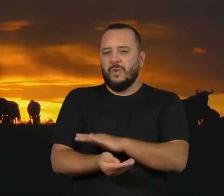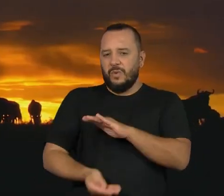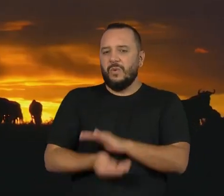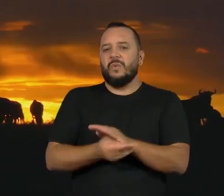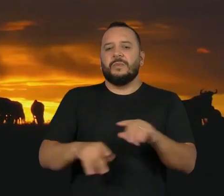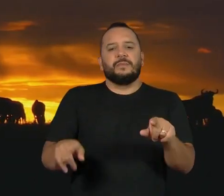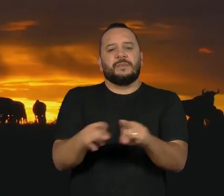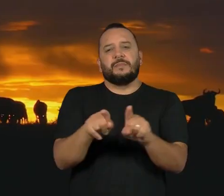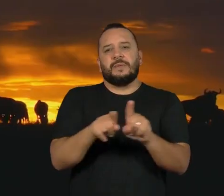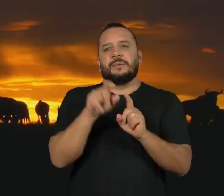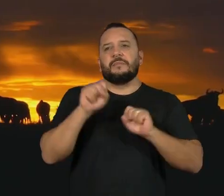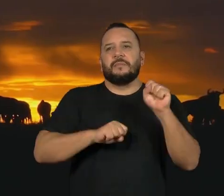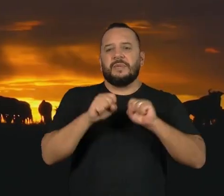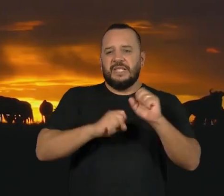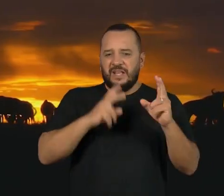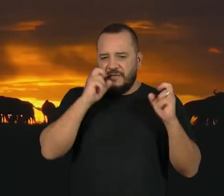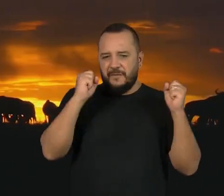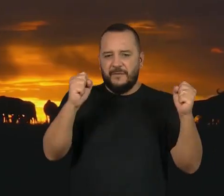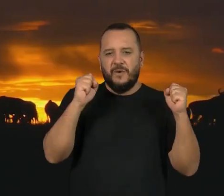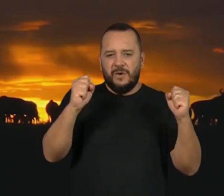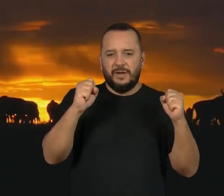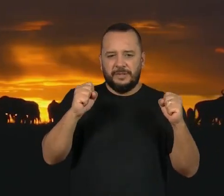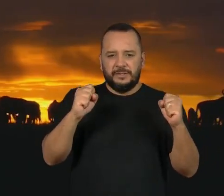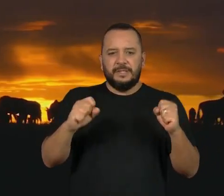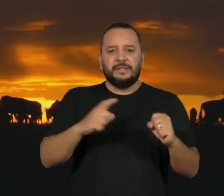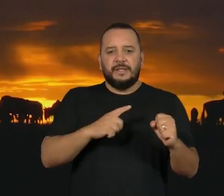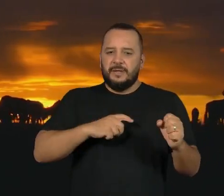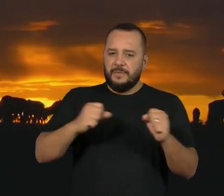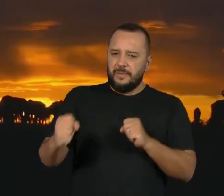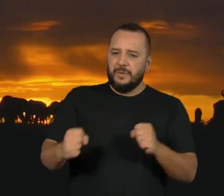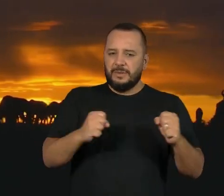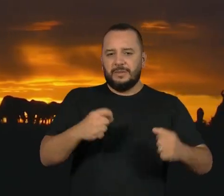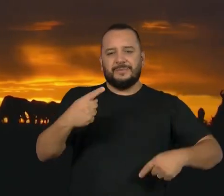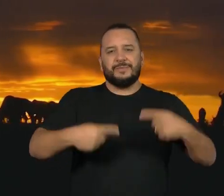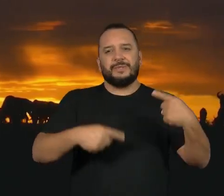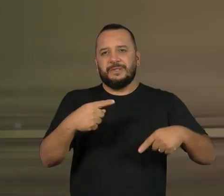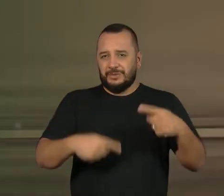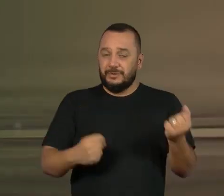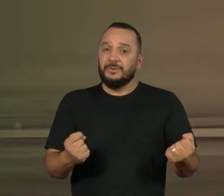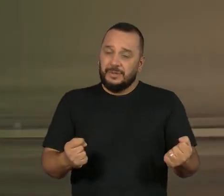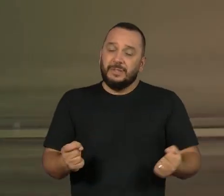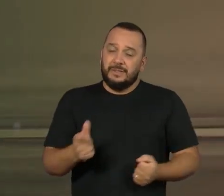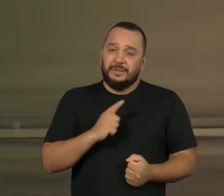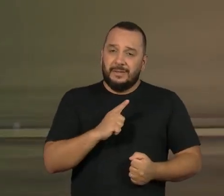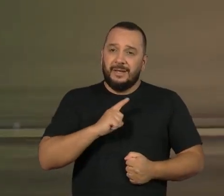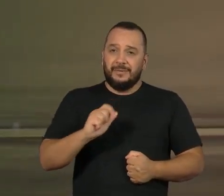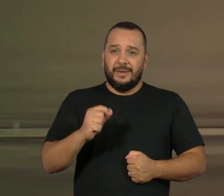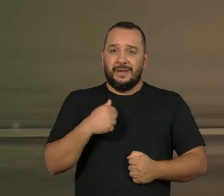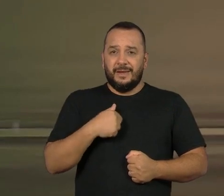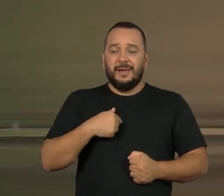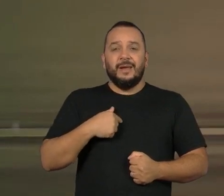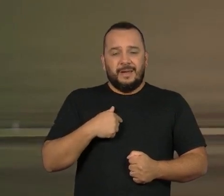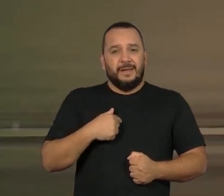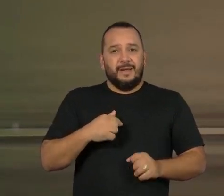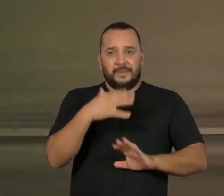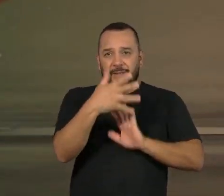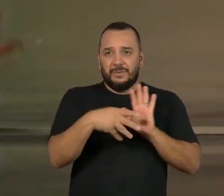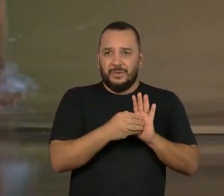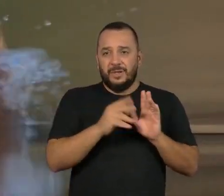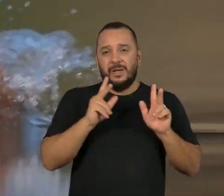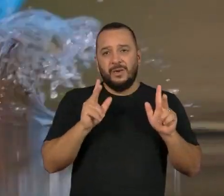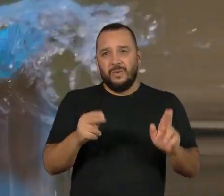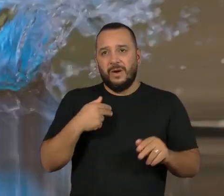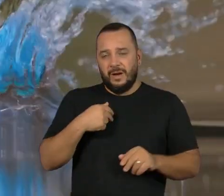muito fortes e que têm também poder político, que a gente tem na Amazônia, no Congo, no Sudoeste Asiático.